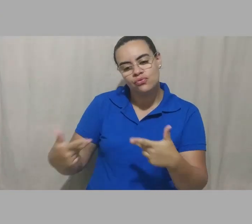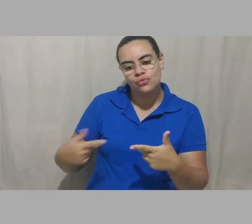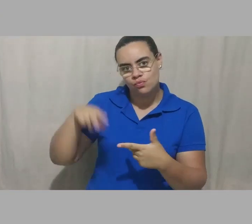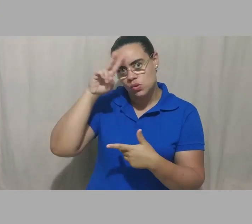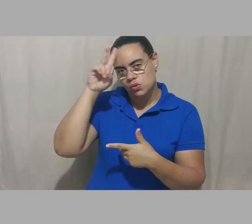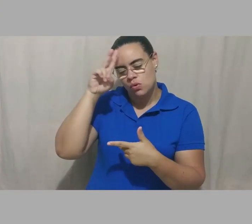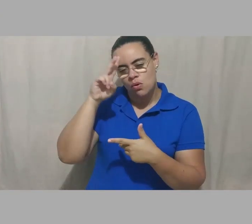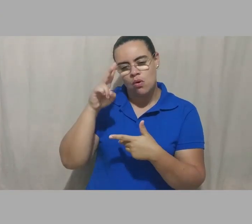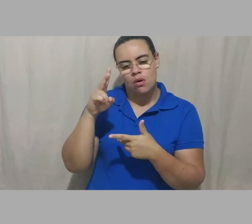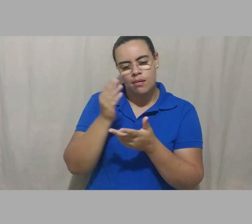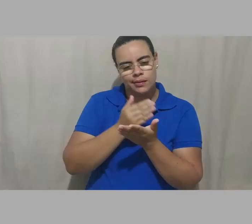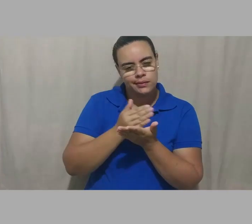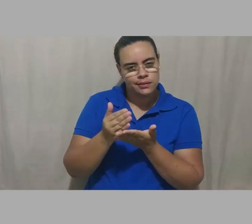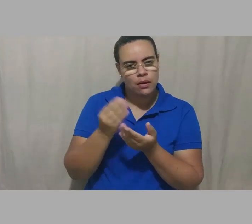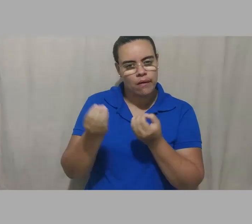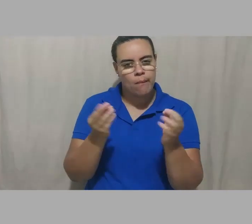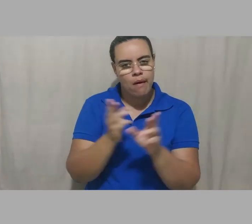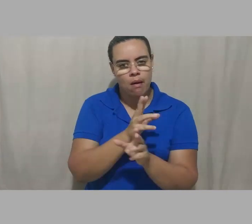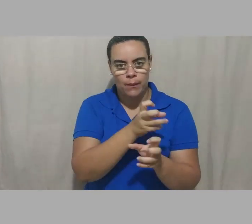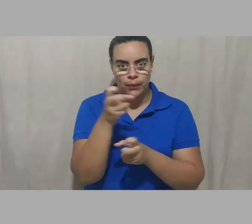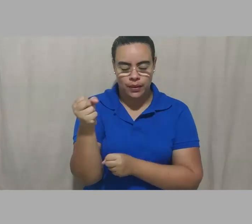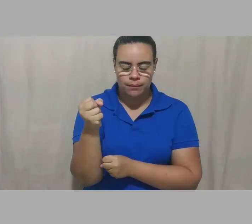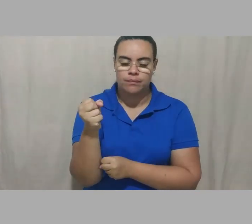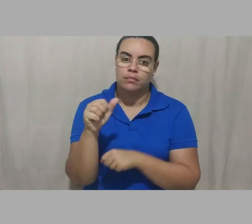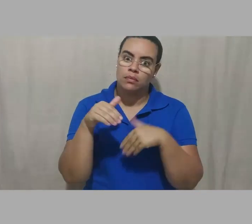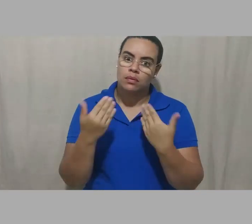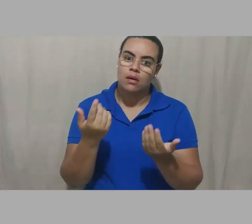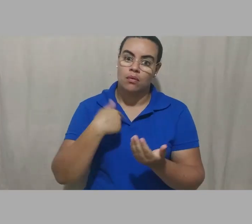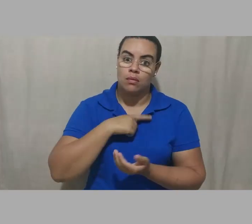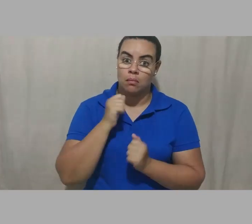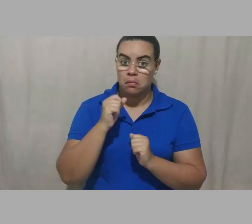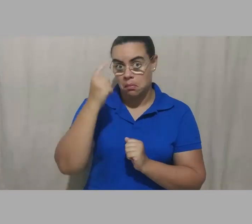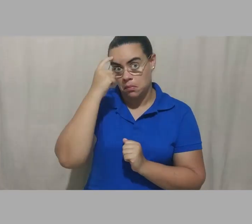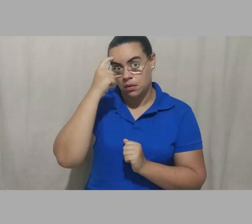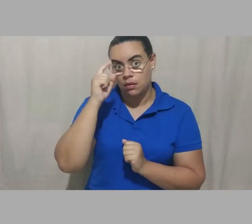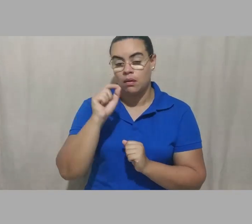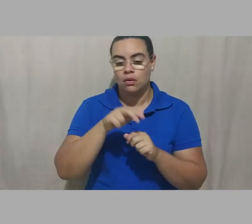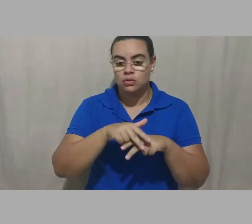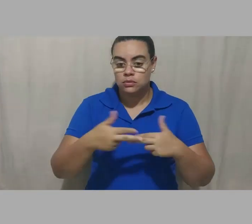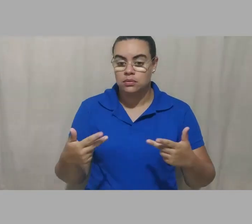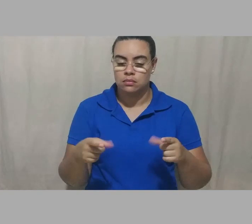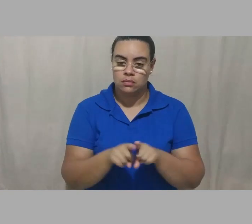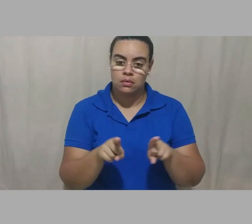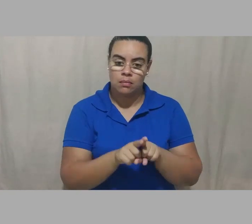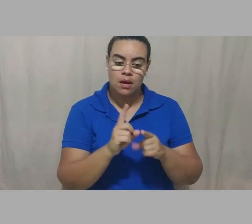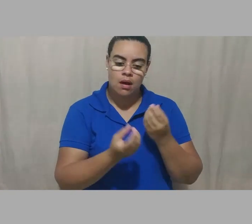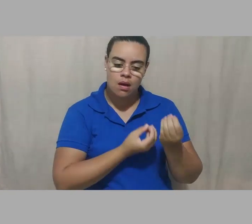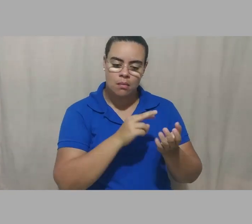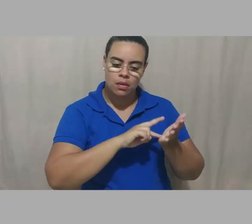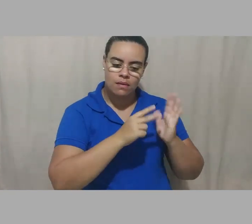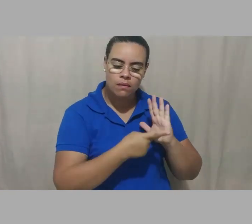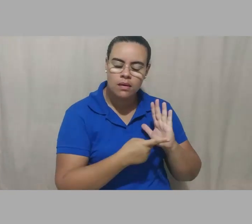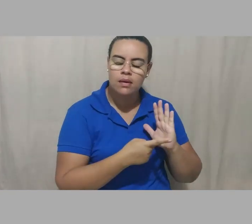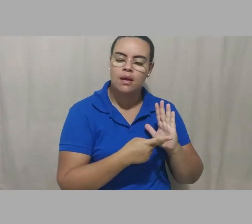é uma forma primária de dar significado às relações de poder. A partir disso, a gente pode pensar que gênero também é uma forma primária de